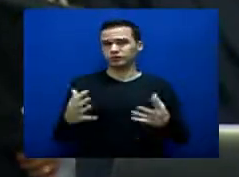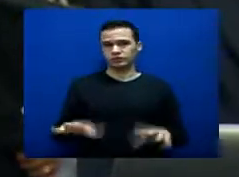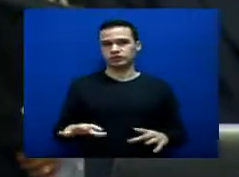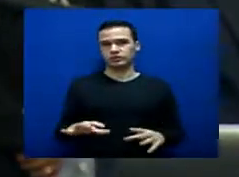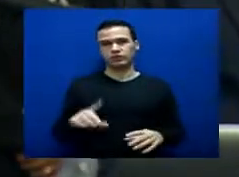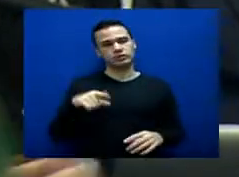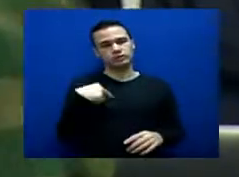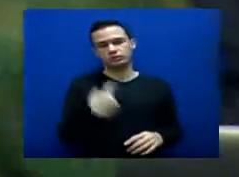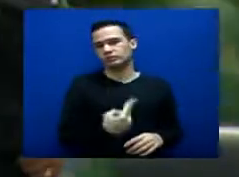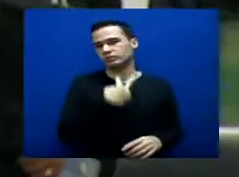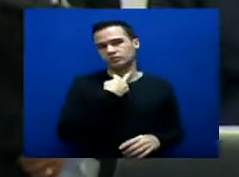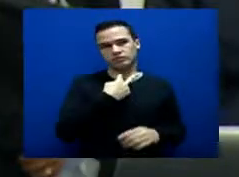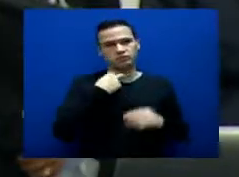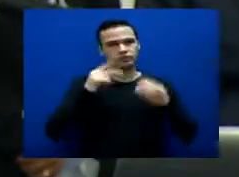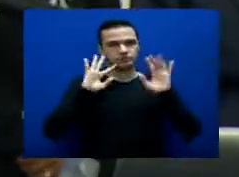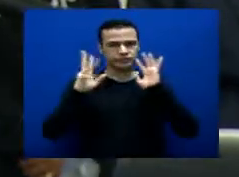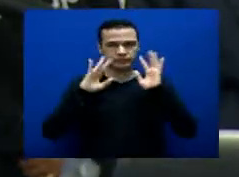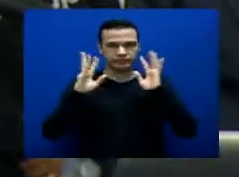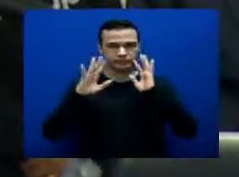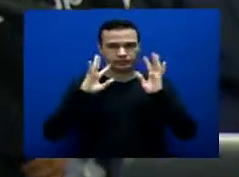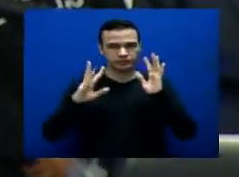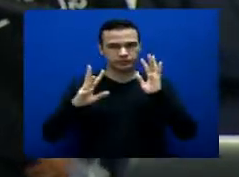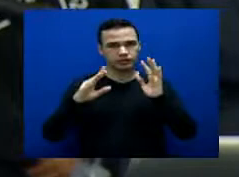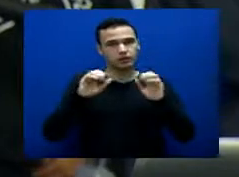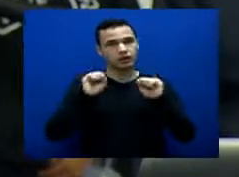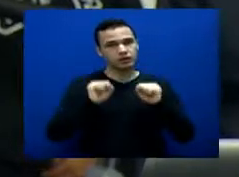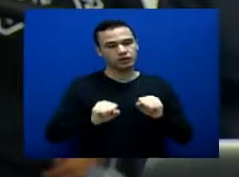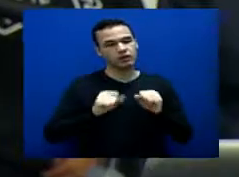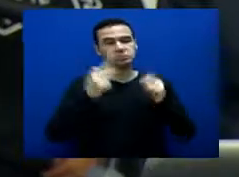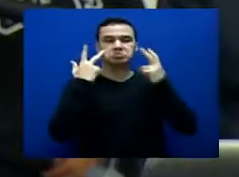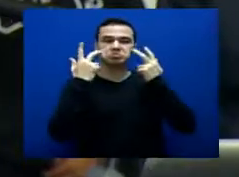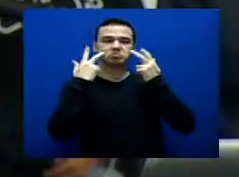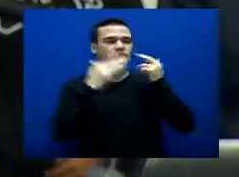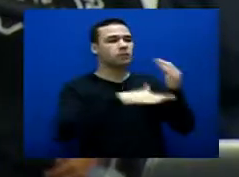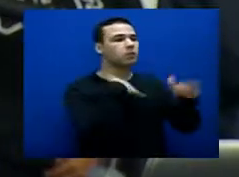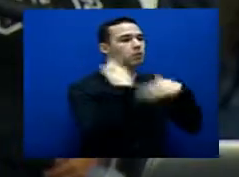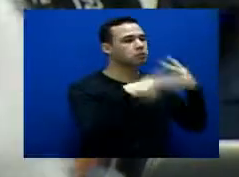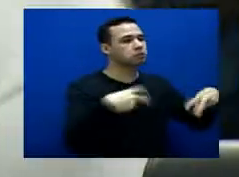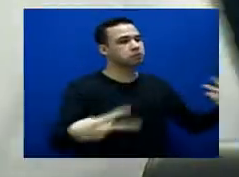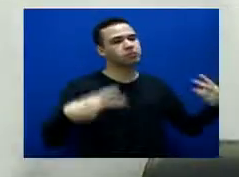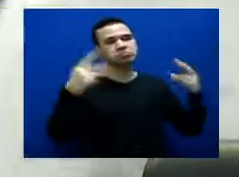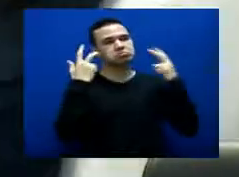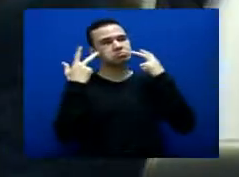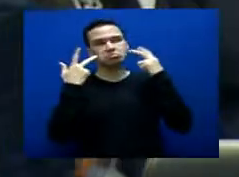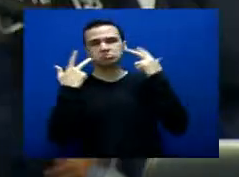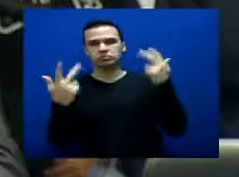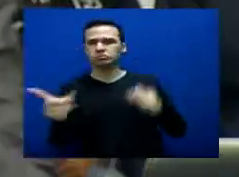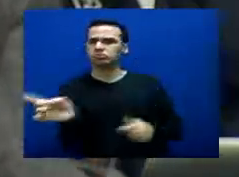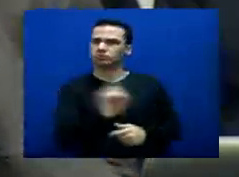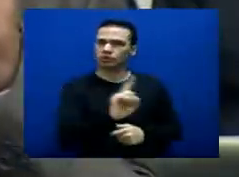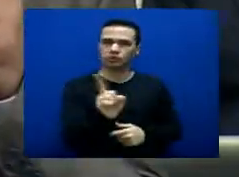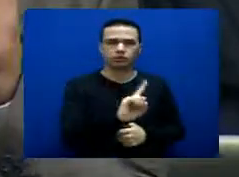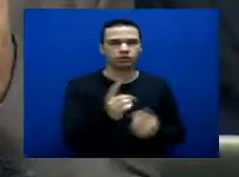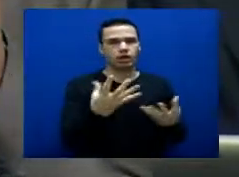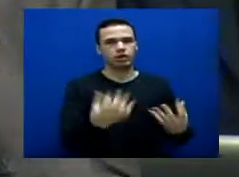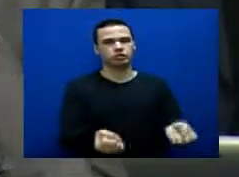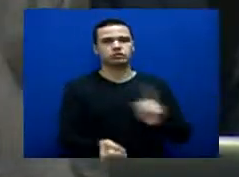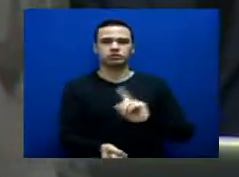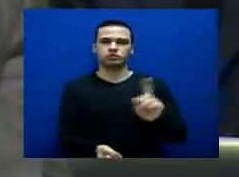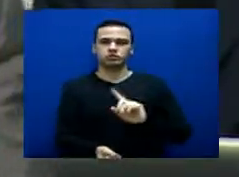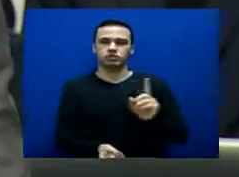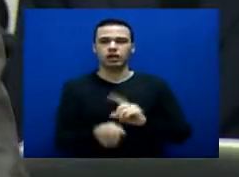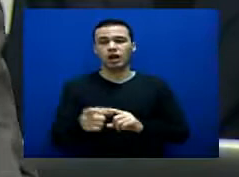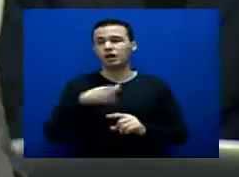a gente não pode imaginar que comece a se tornar normal nessa cidade casos de homicídio. Ah, morreu um ontem, morreu